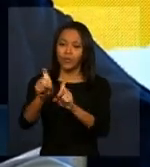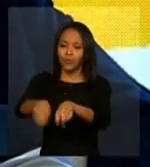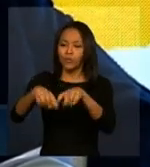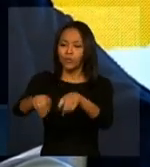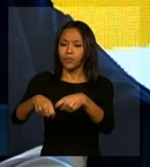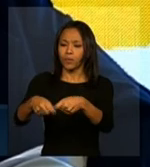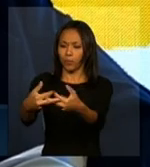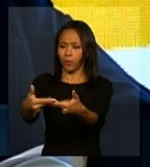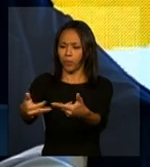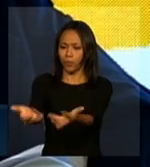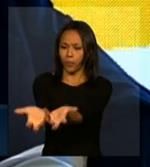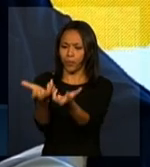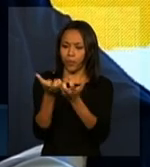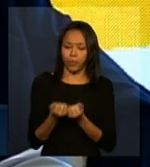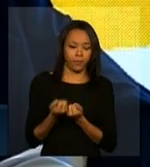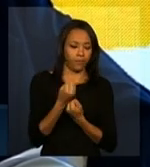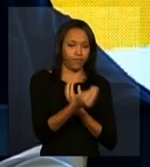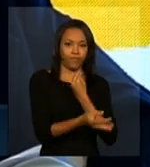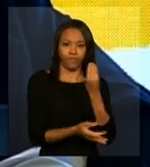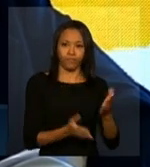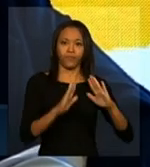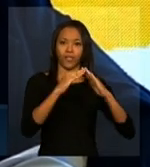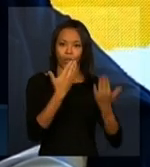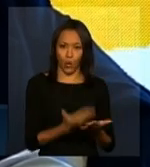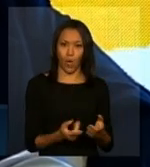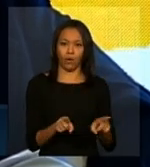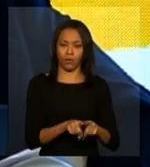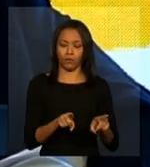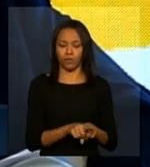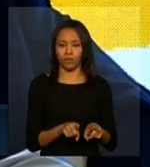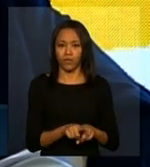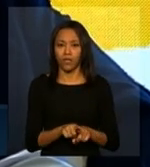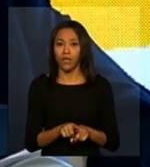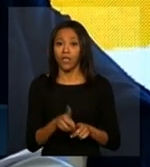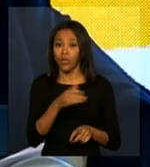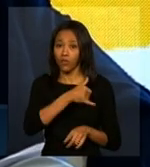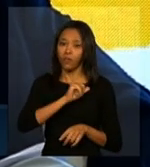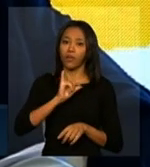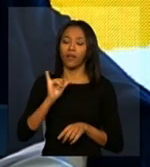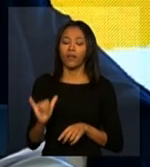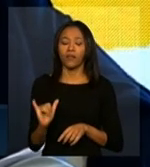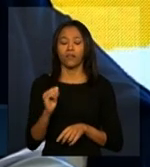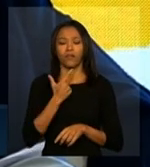eu trazia a pauta do PAA e o desejo e a